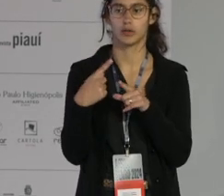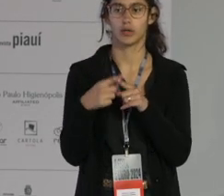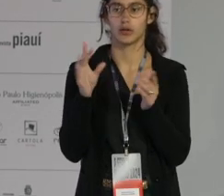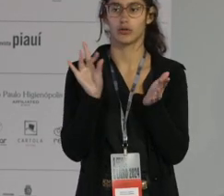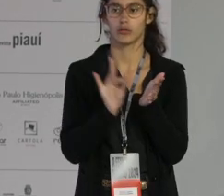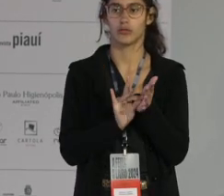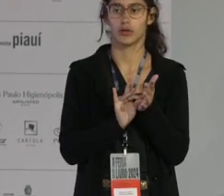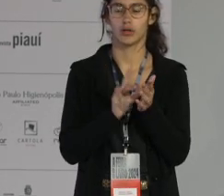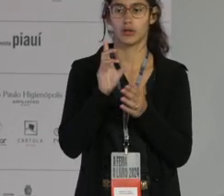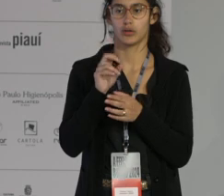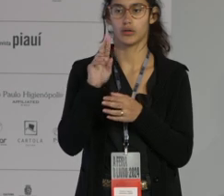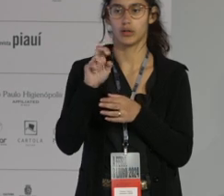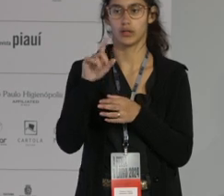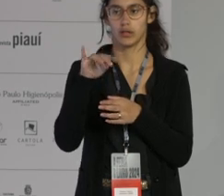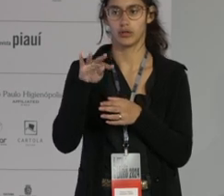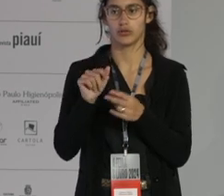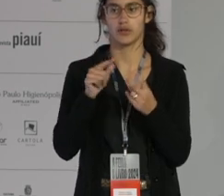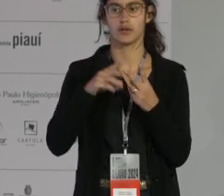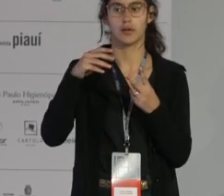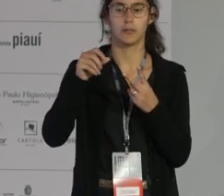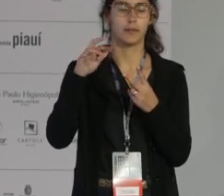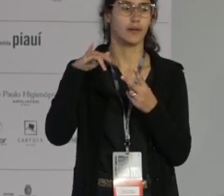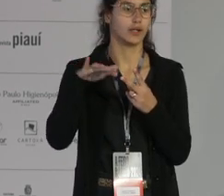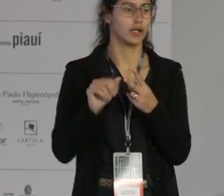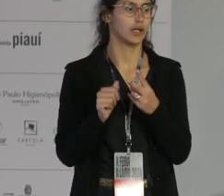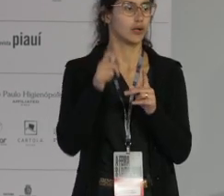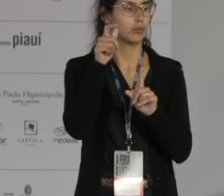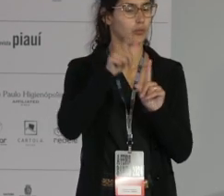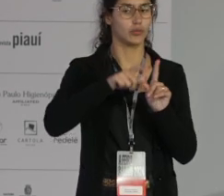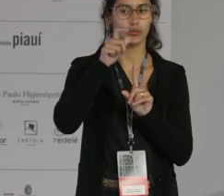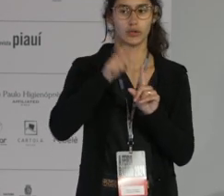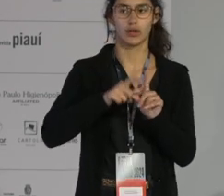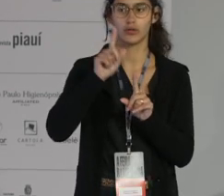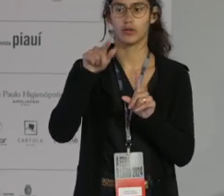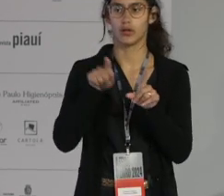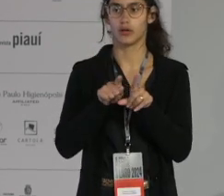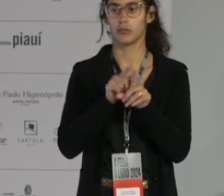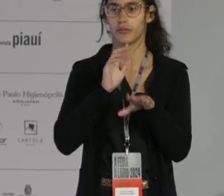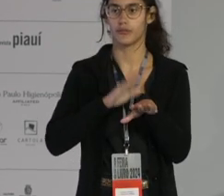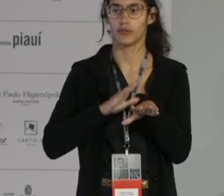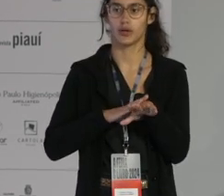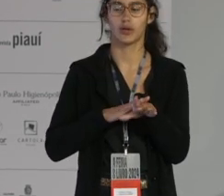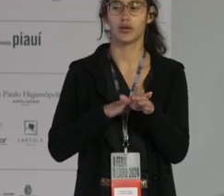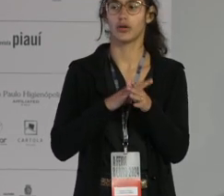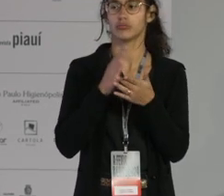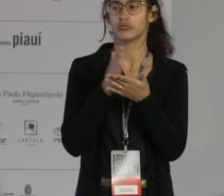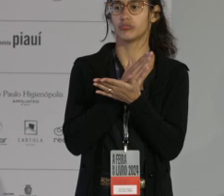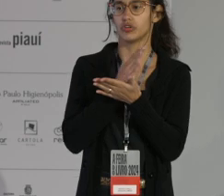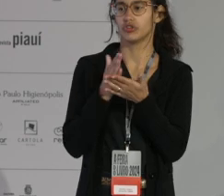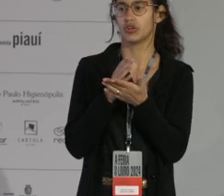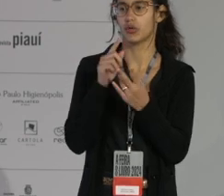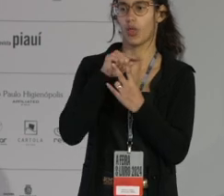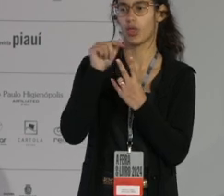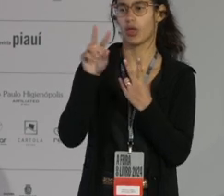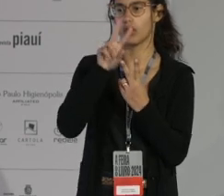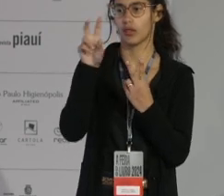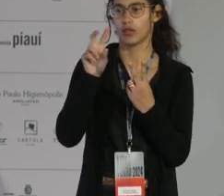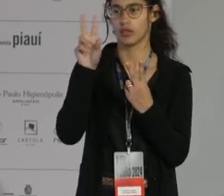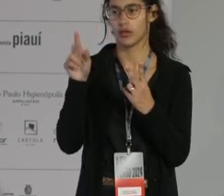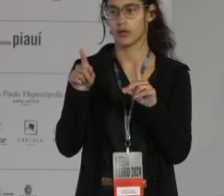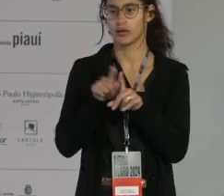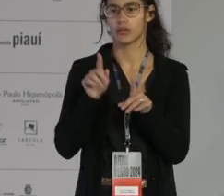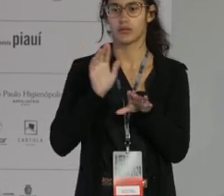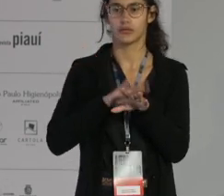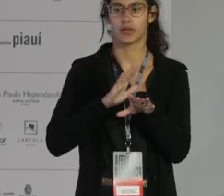justamente a doutora Letícia e a doutora Marina, para o personagem, ele está meio dividido entre elas, e